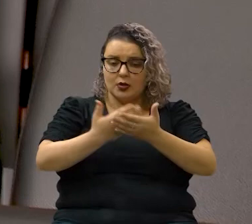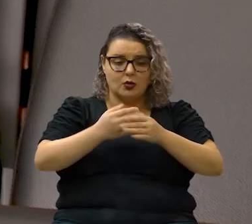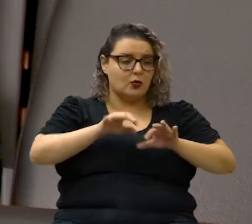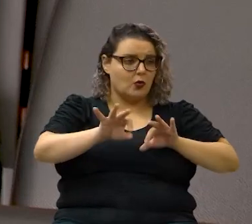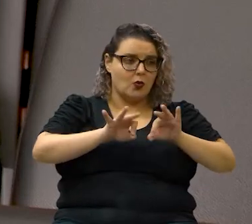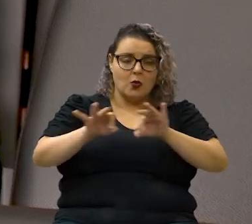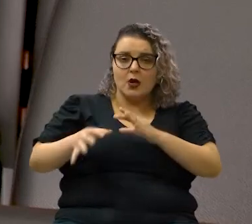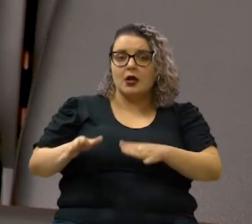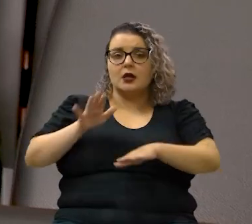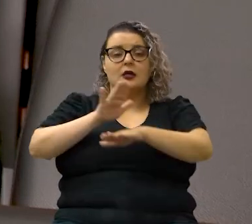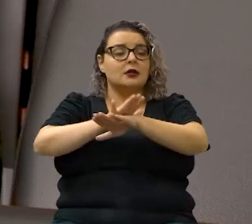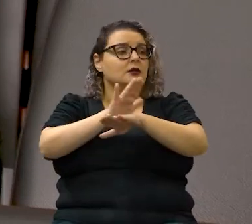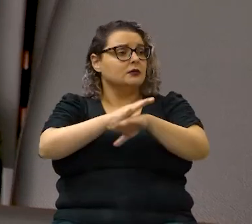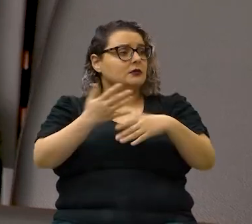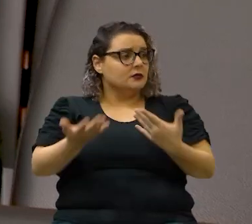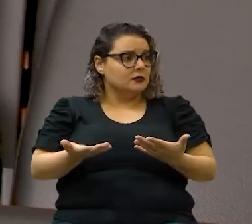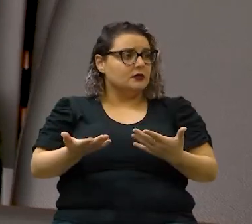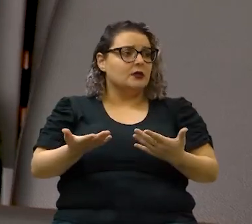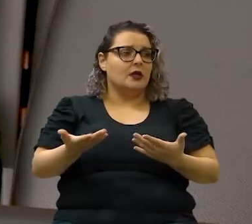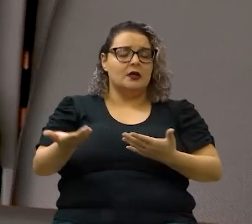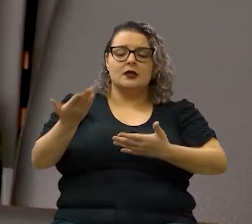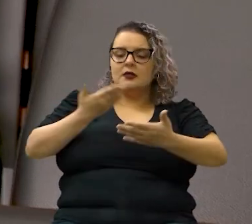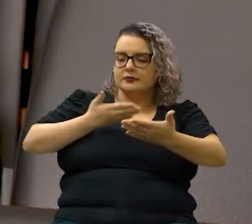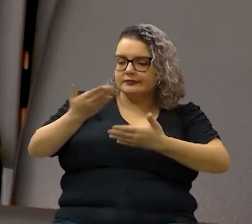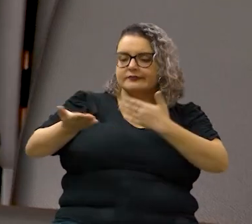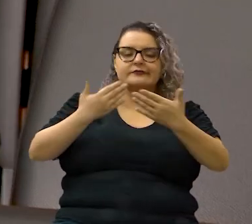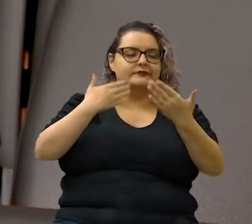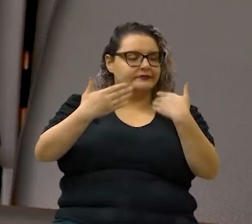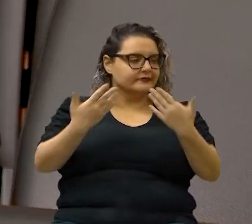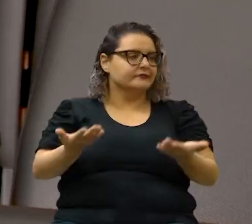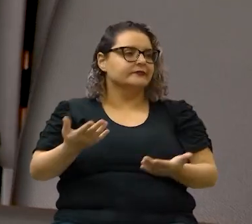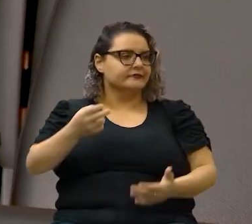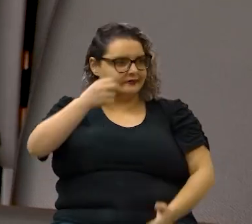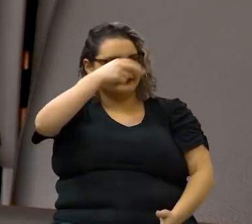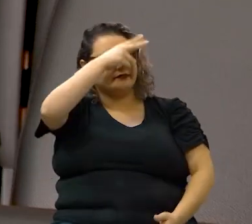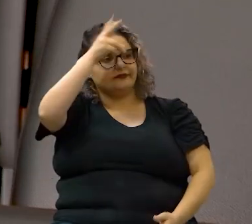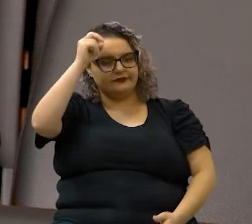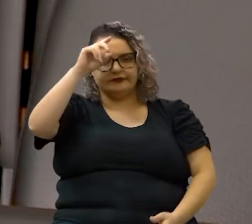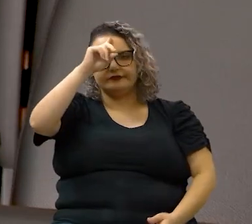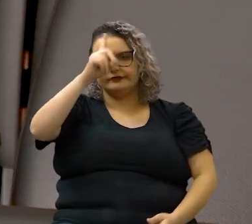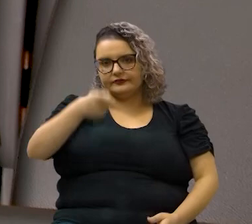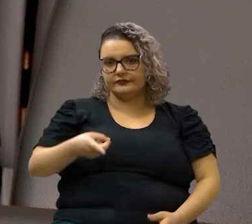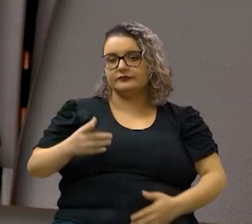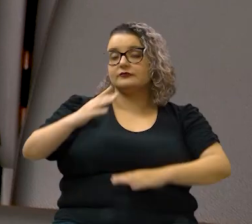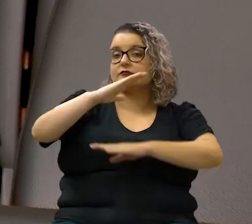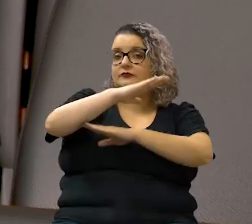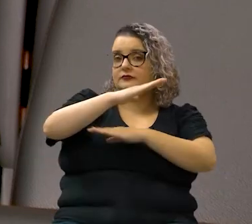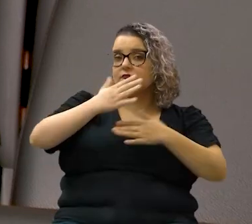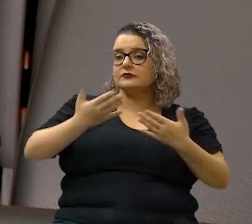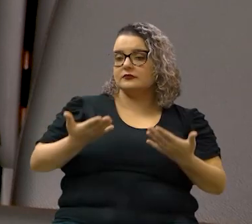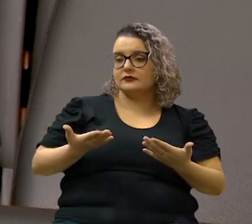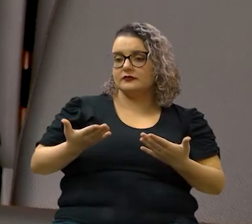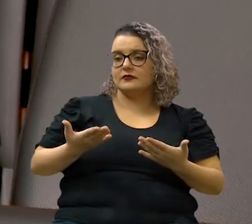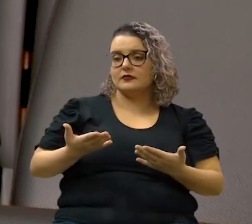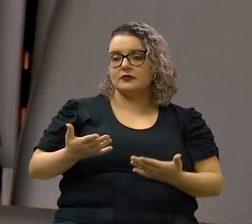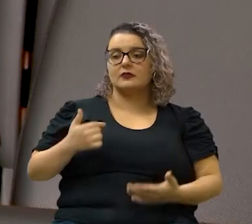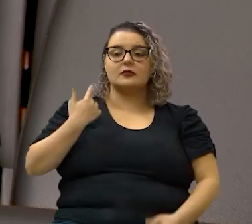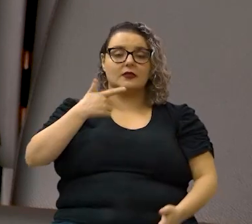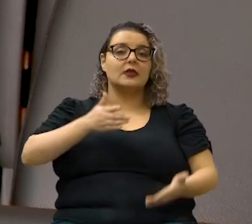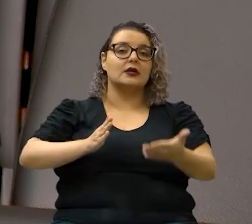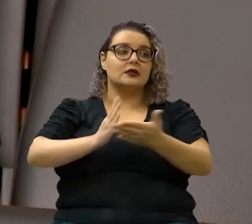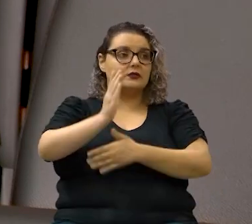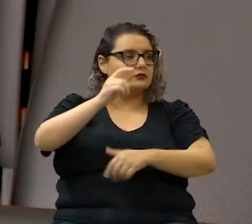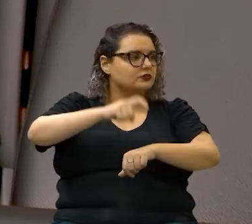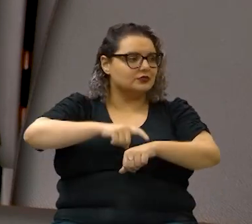se organizou, a gente ajudou nessa articulação, nesse diálogo, e o prefeito mandou para a Câmara de Campinas e a